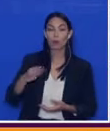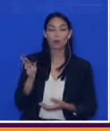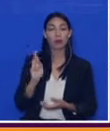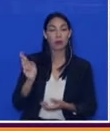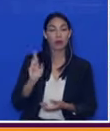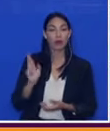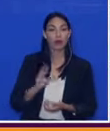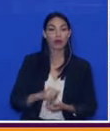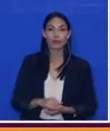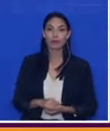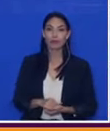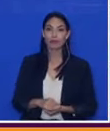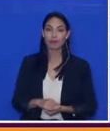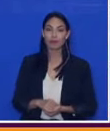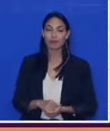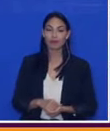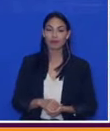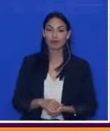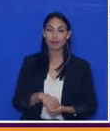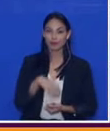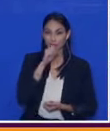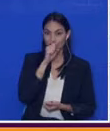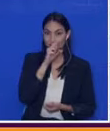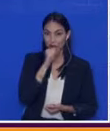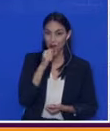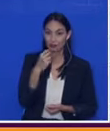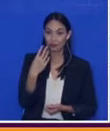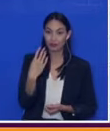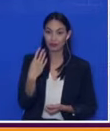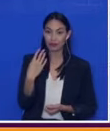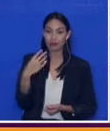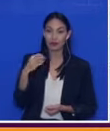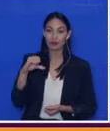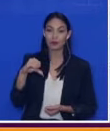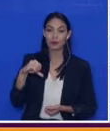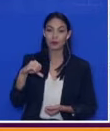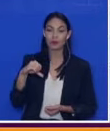4.600.000 reais. Bola laranja, número 49.